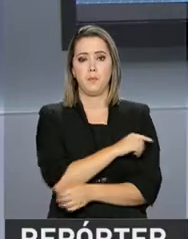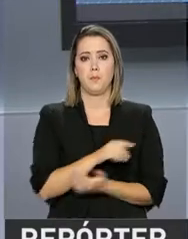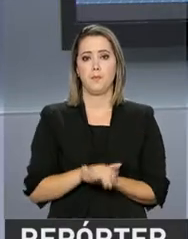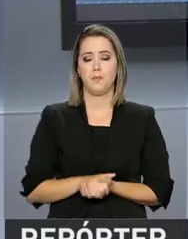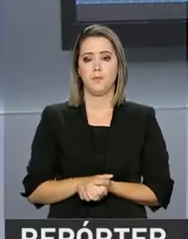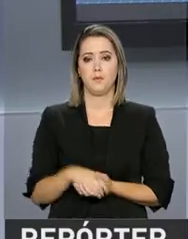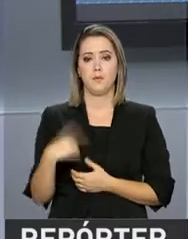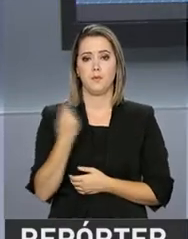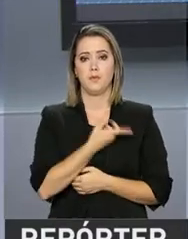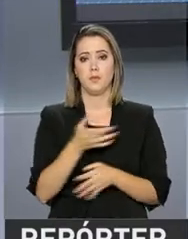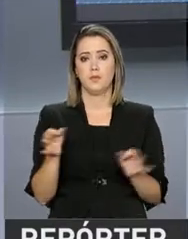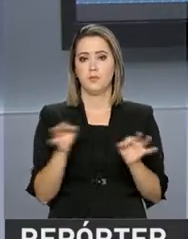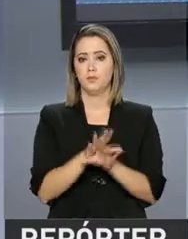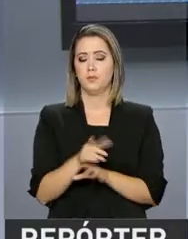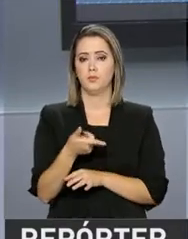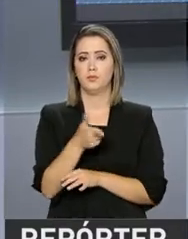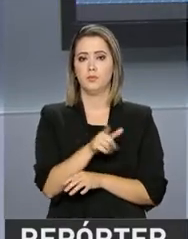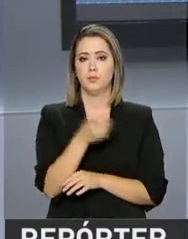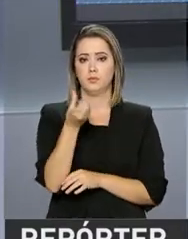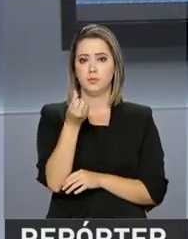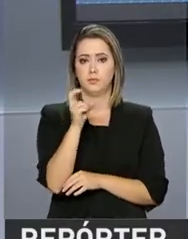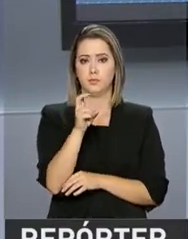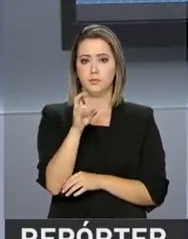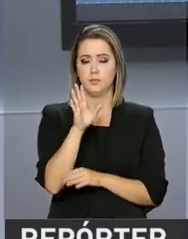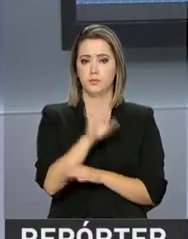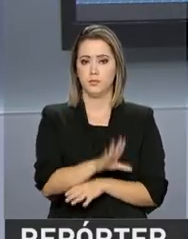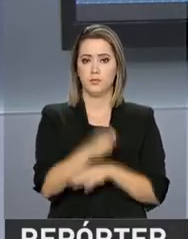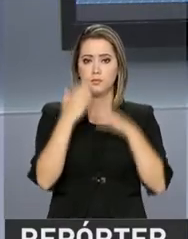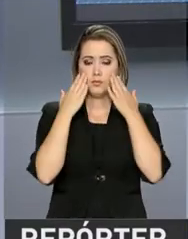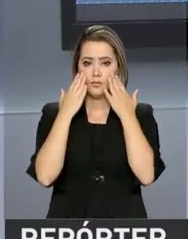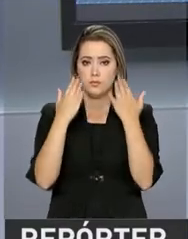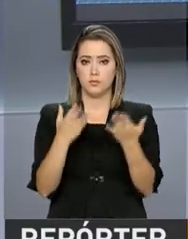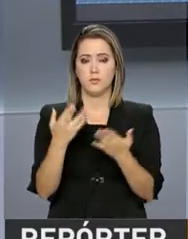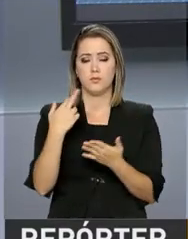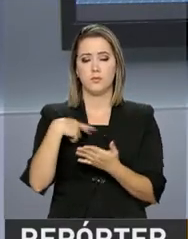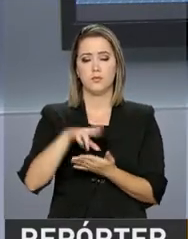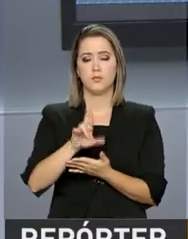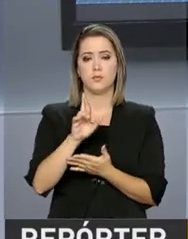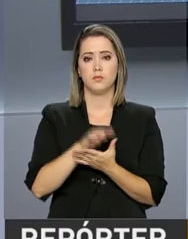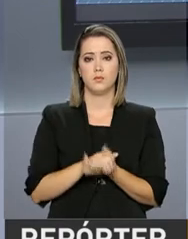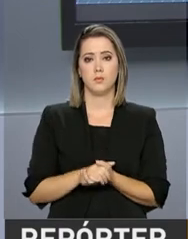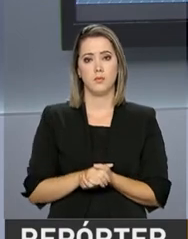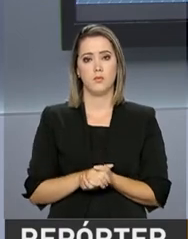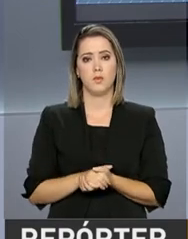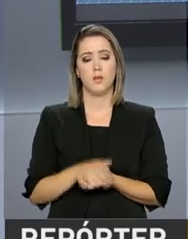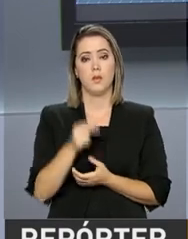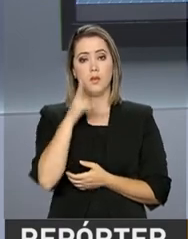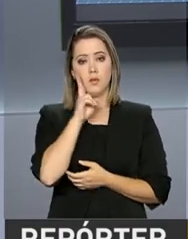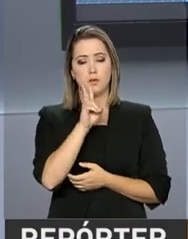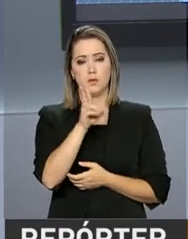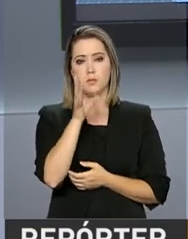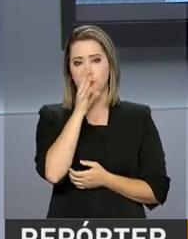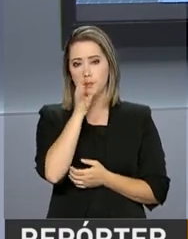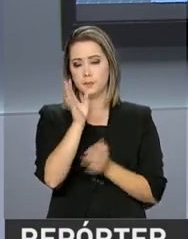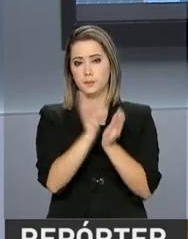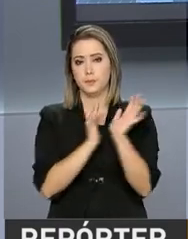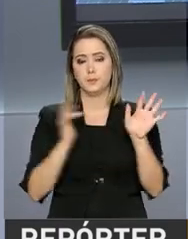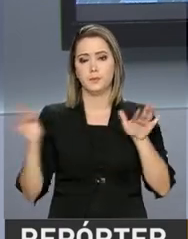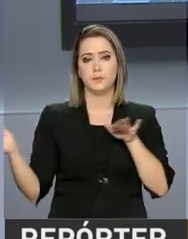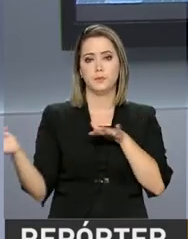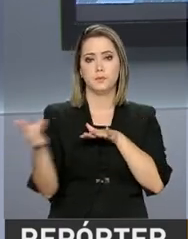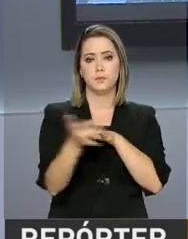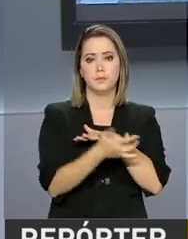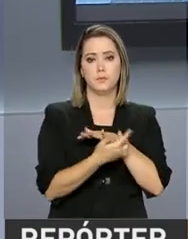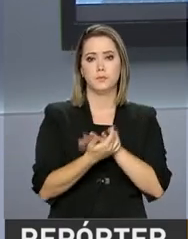nós ficamos por aqui e voltamos às cinco da tarde na próxima edição do record tv nbr você pode acompanhar as novidades também